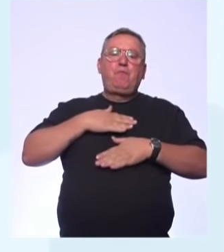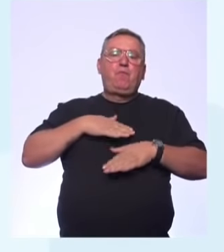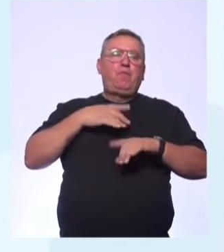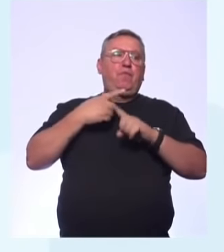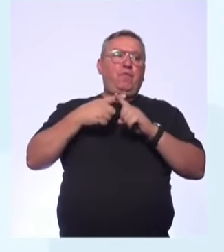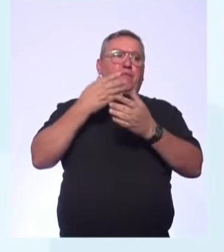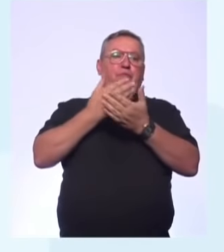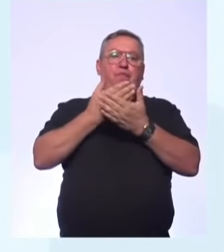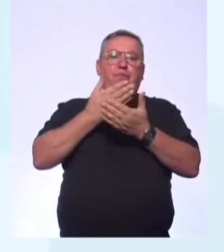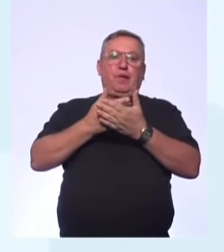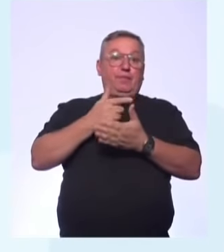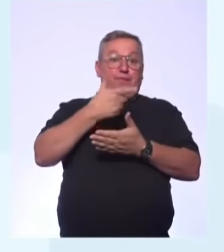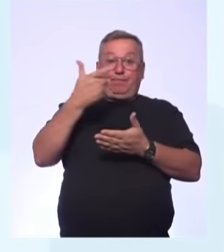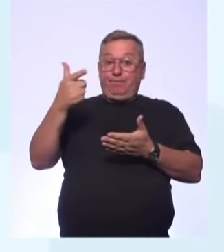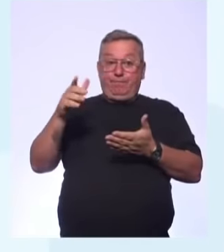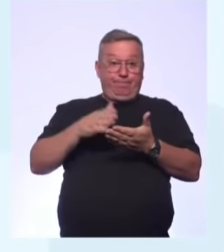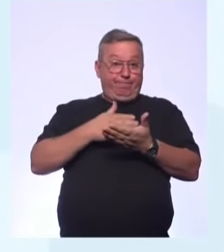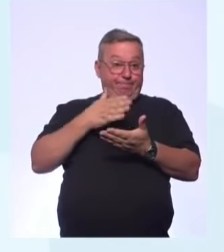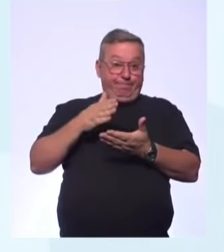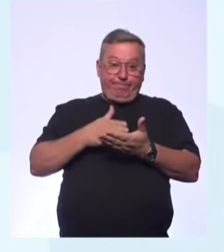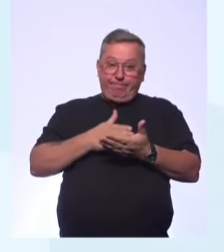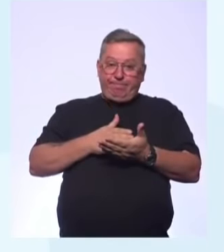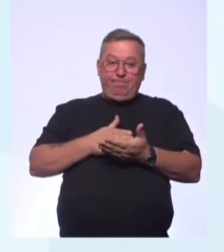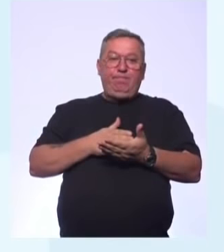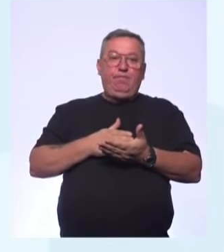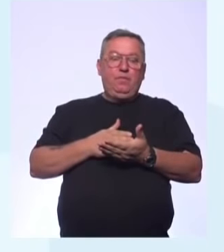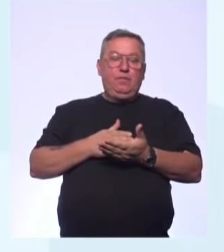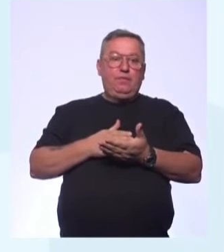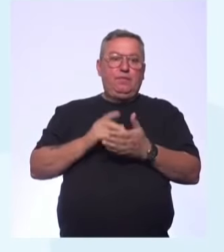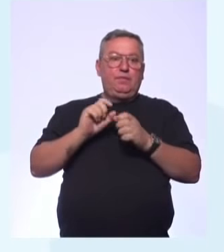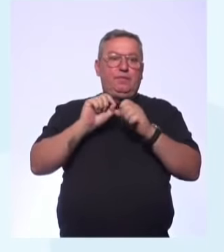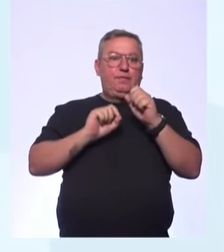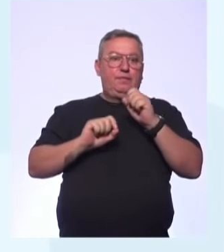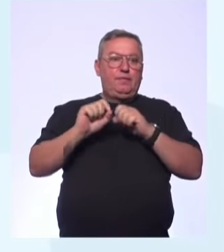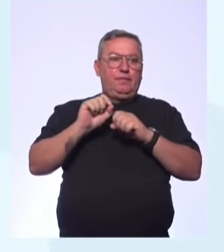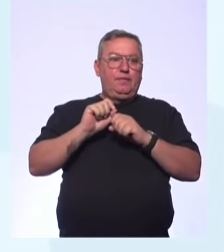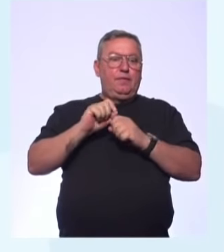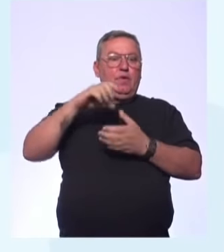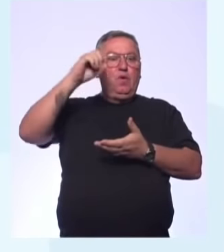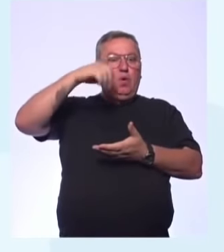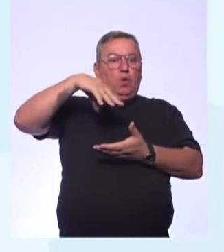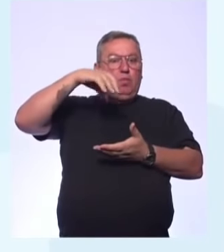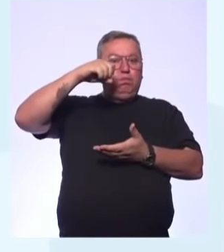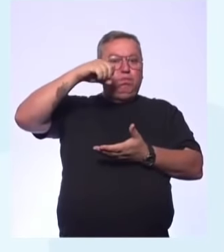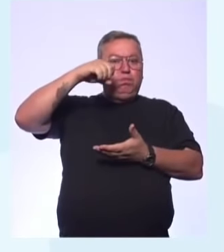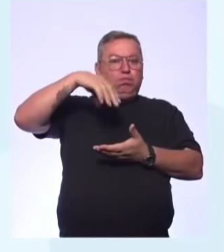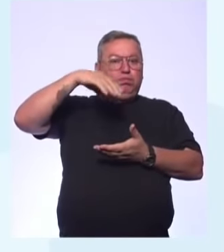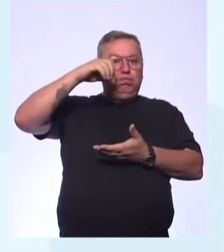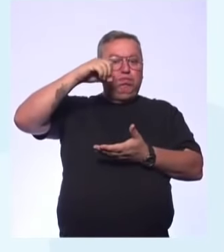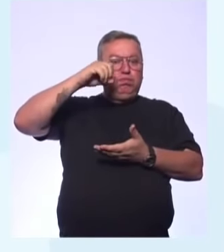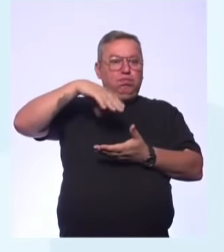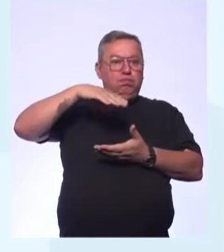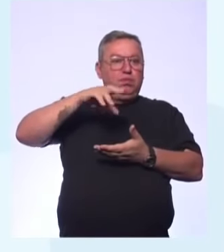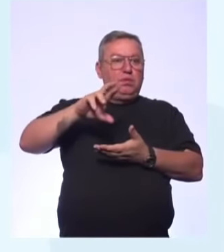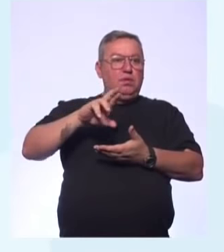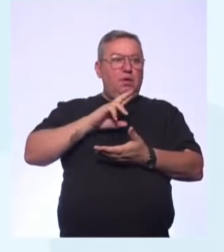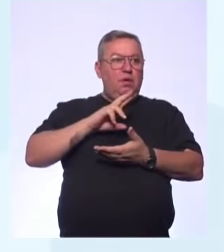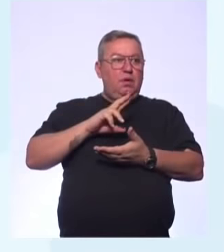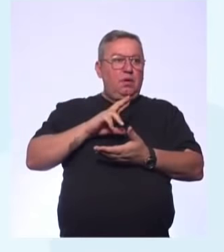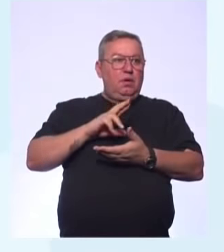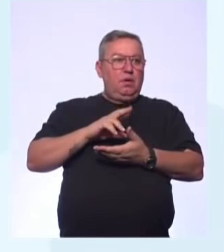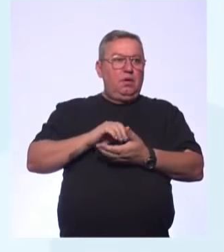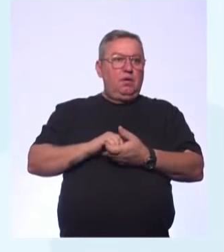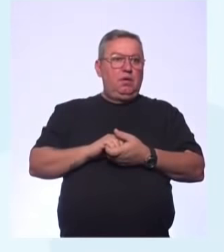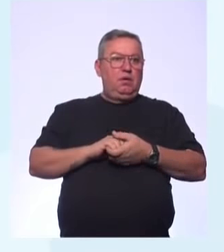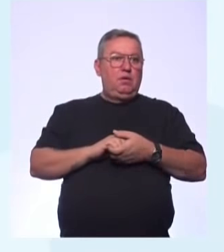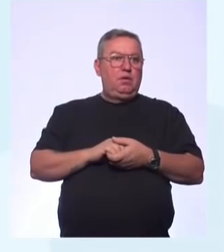vocês não têm o caderno do aluno, tá certo? E o que vocês vão fazer? Vão dando um print aí e vocês irão responder. What is